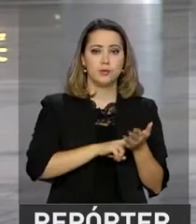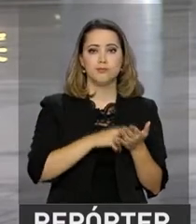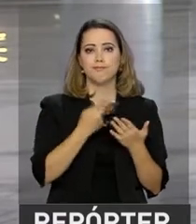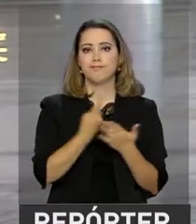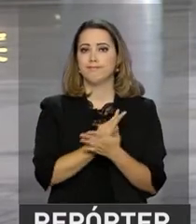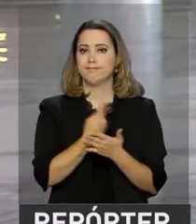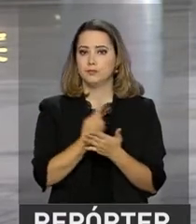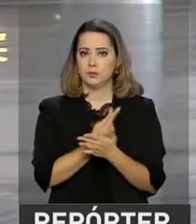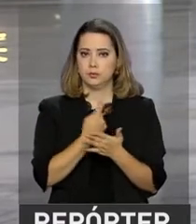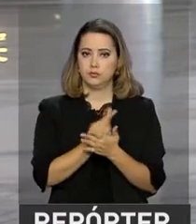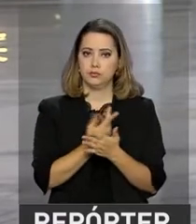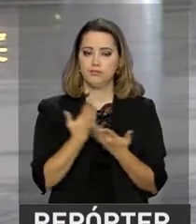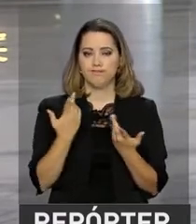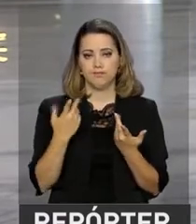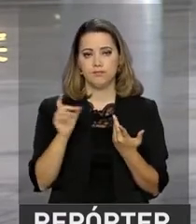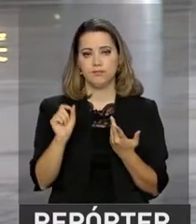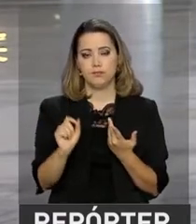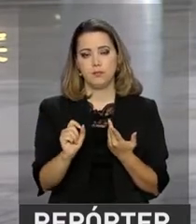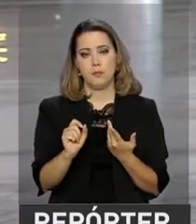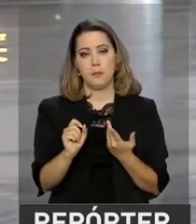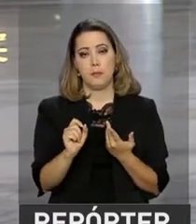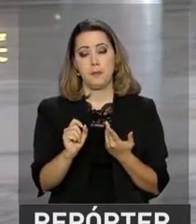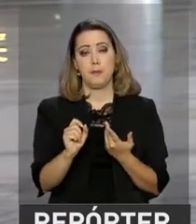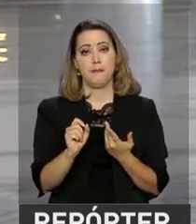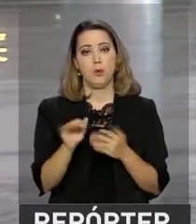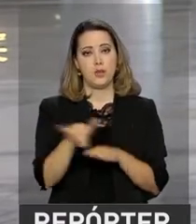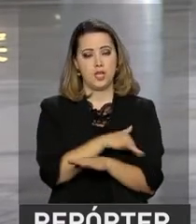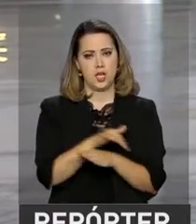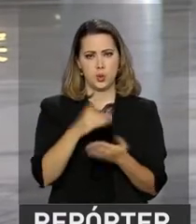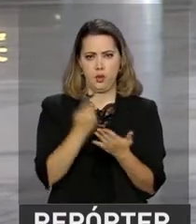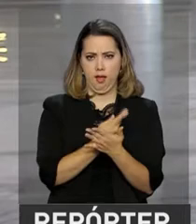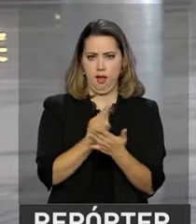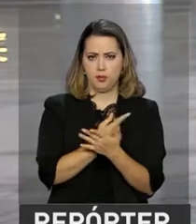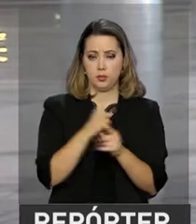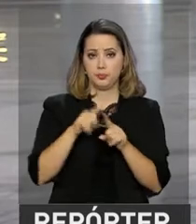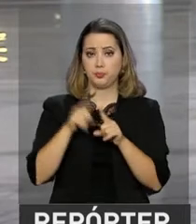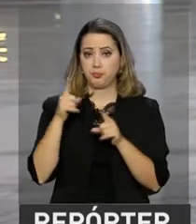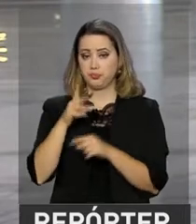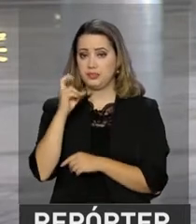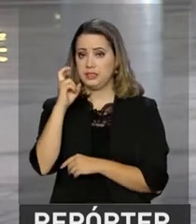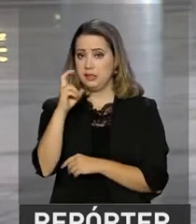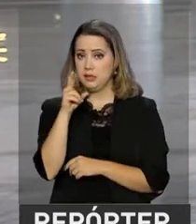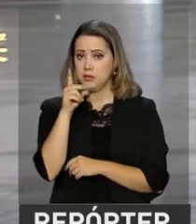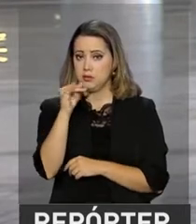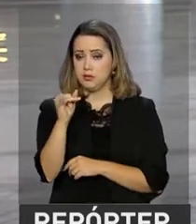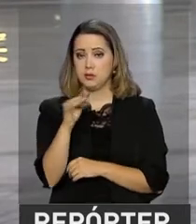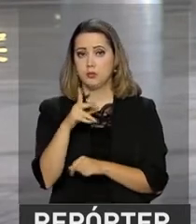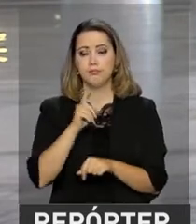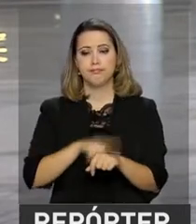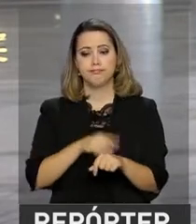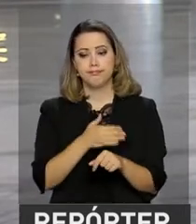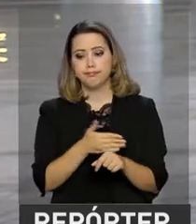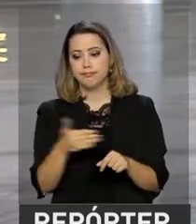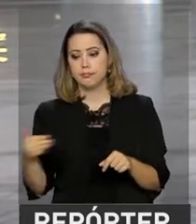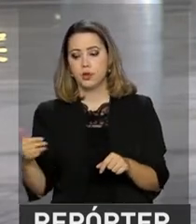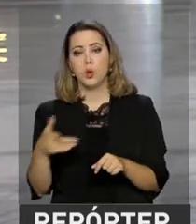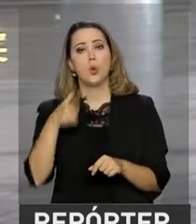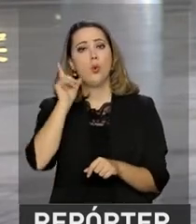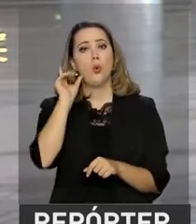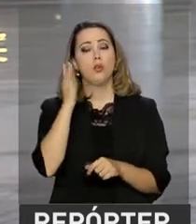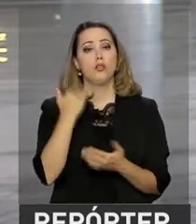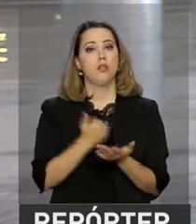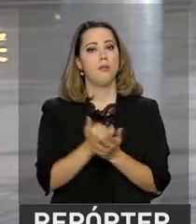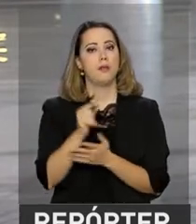estariam incompletos ou desatualizados. Os segurados convocados têm 5 dias corridos, a contar de ontem,